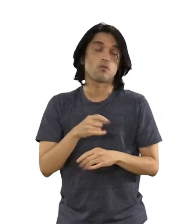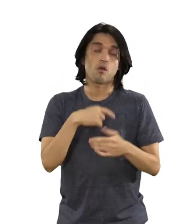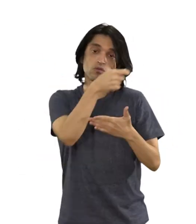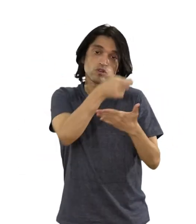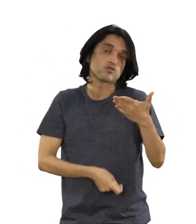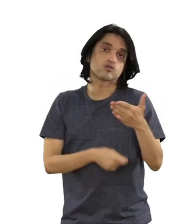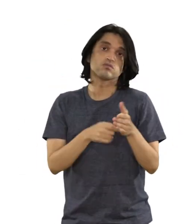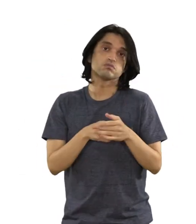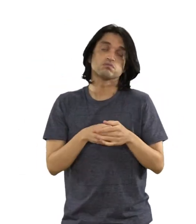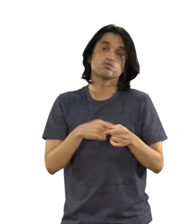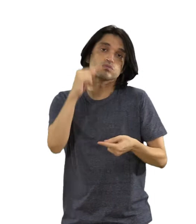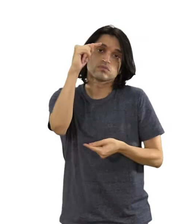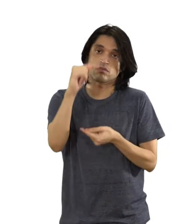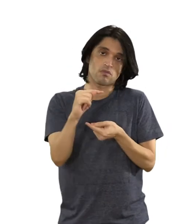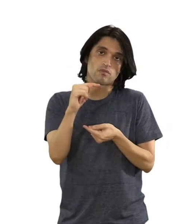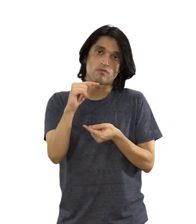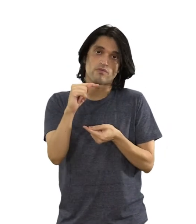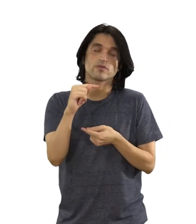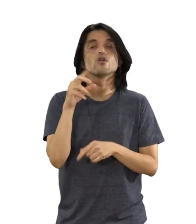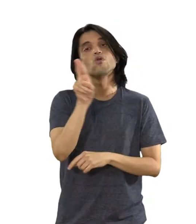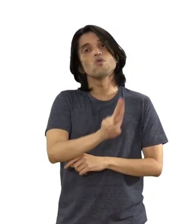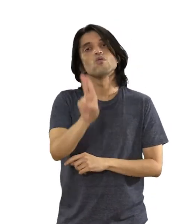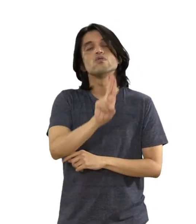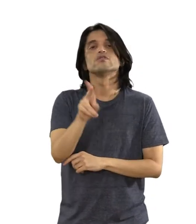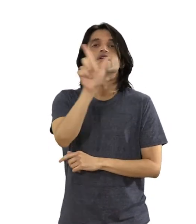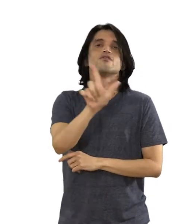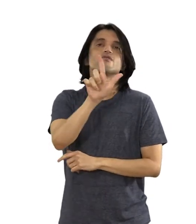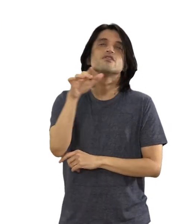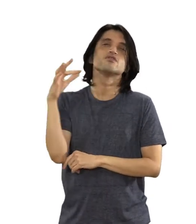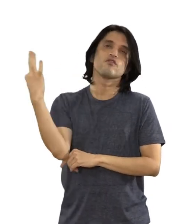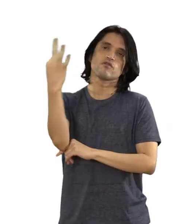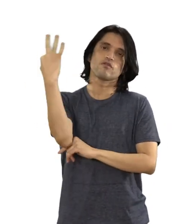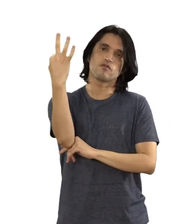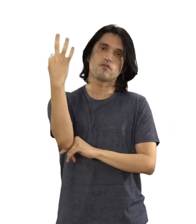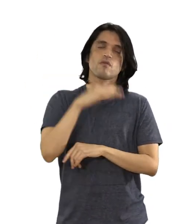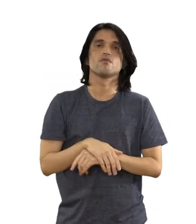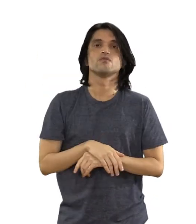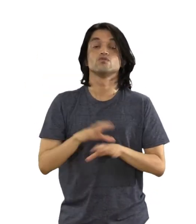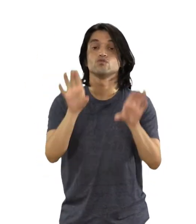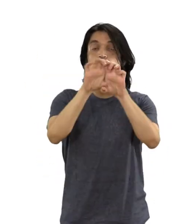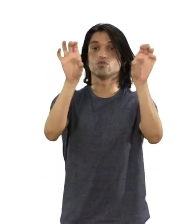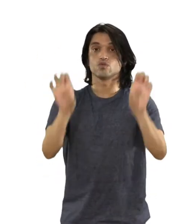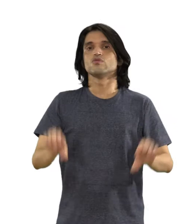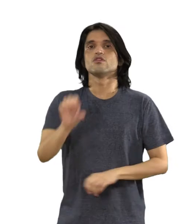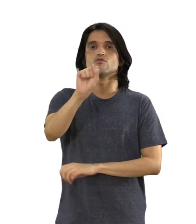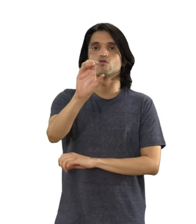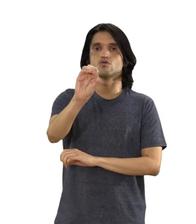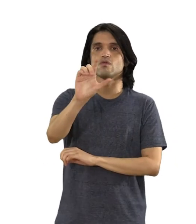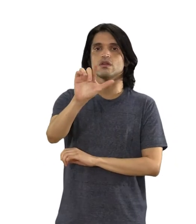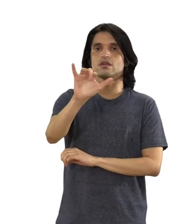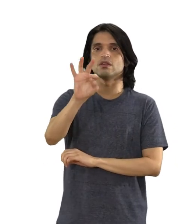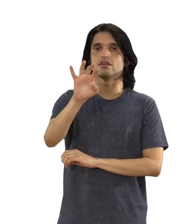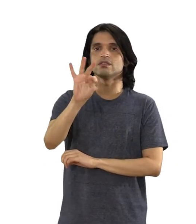etc. É um texto breve e faz uso da linguagem formal. Estrutura